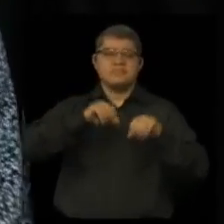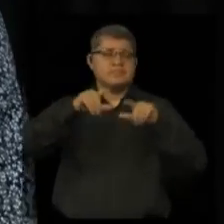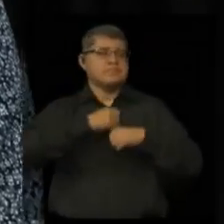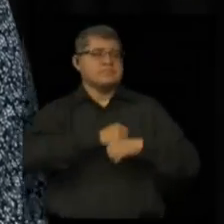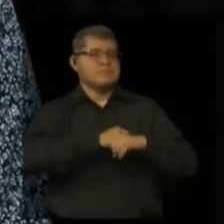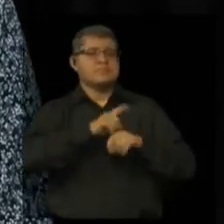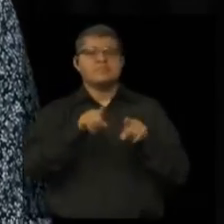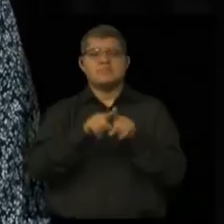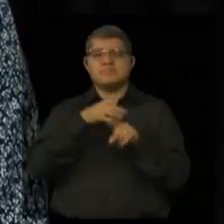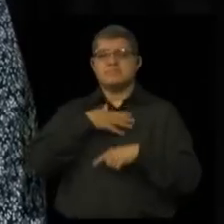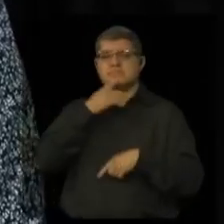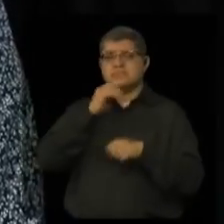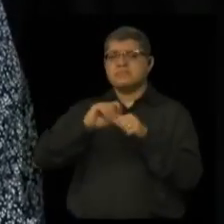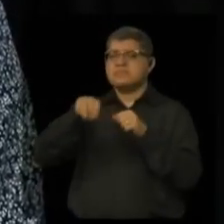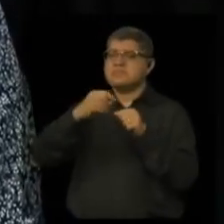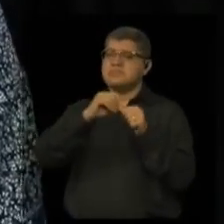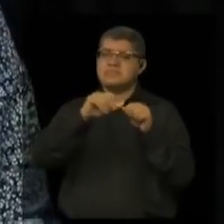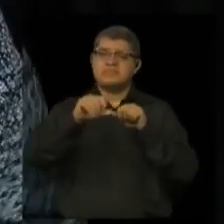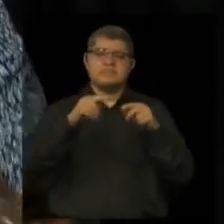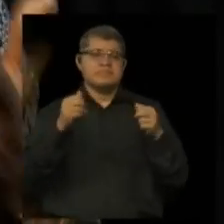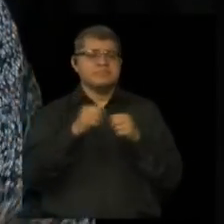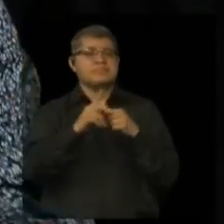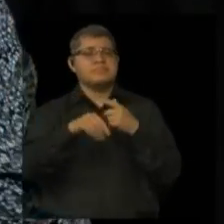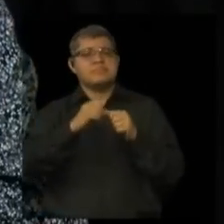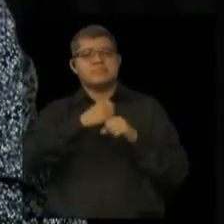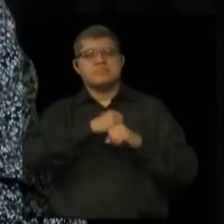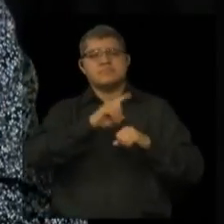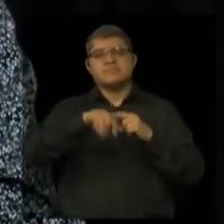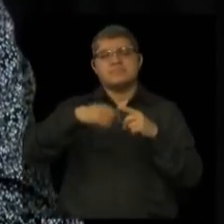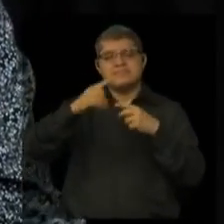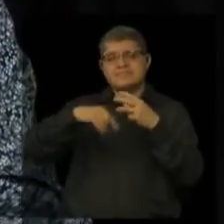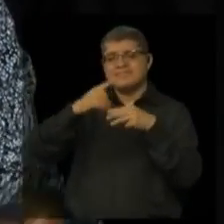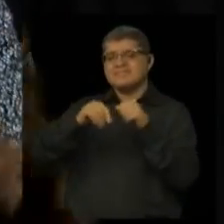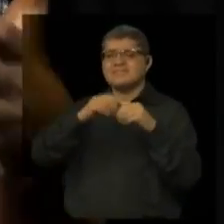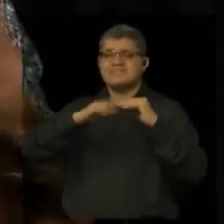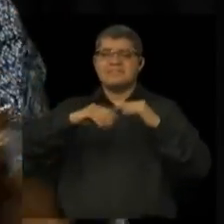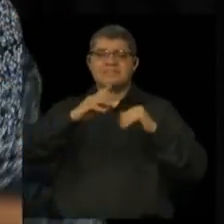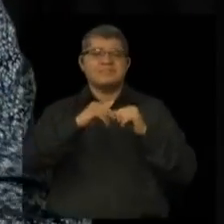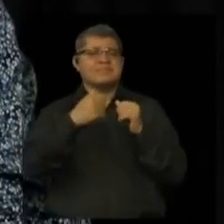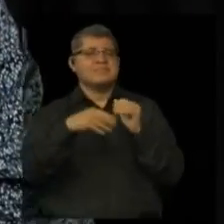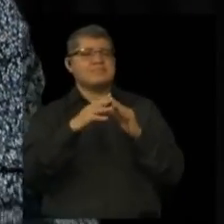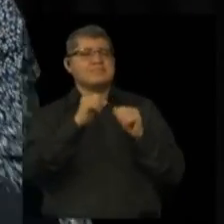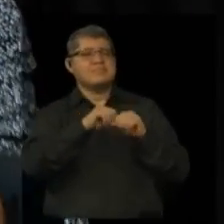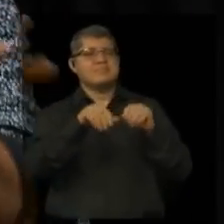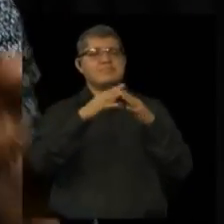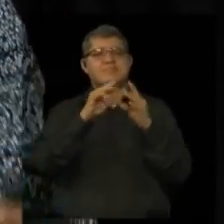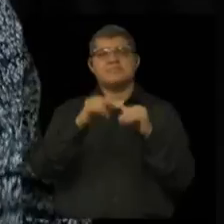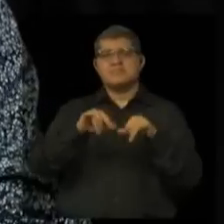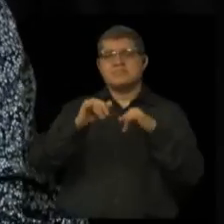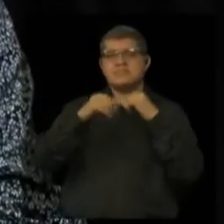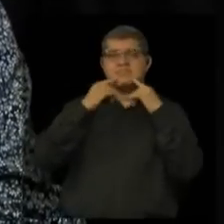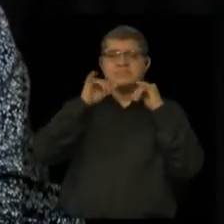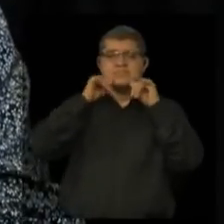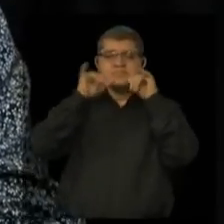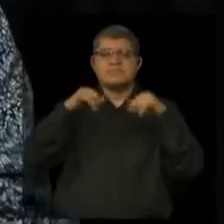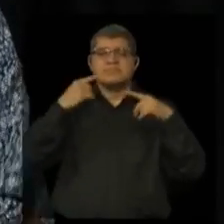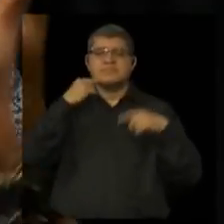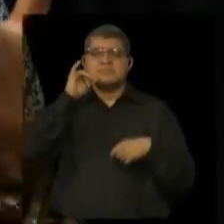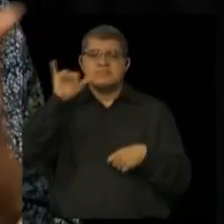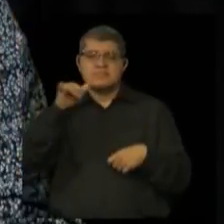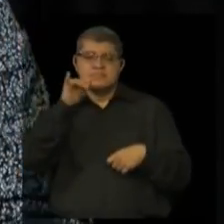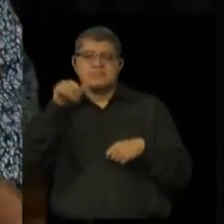enfim, foi fazer outras coisas. Então, virou carpinteiro e trabalhar nessas barragens, nessas hidrelétricas. E